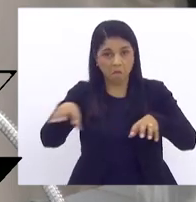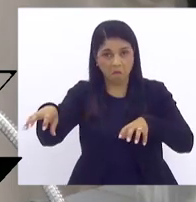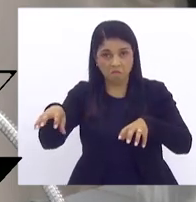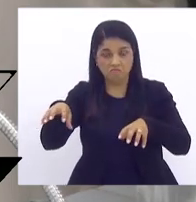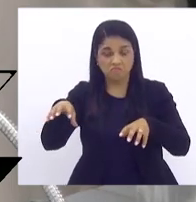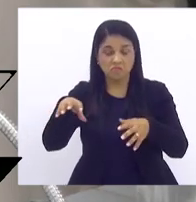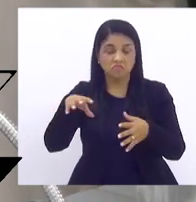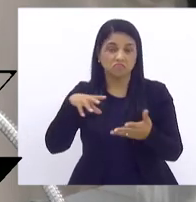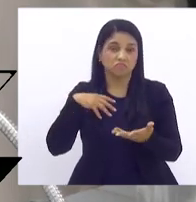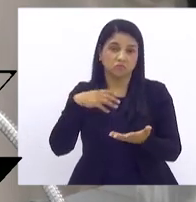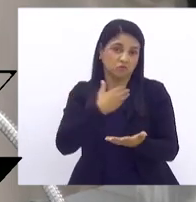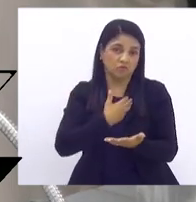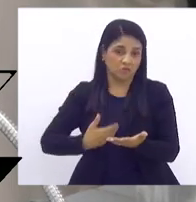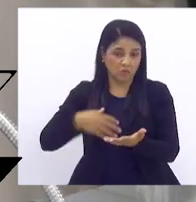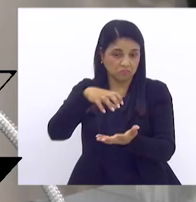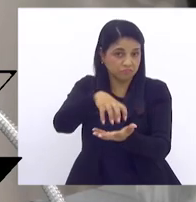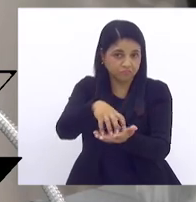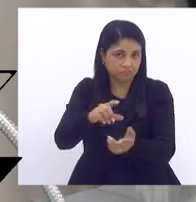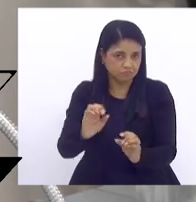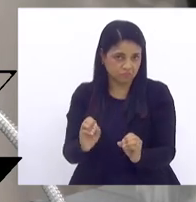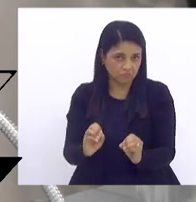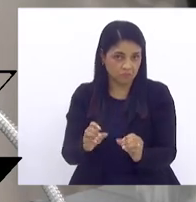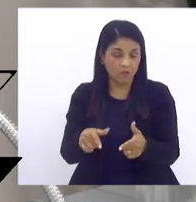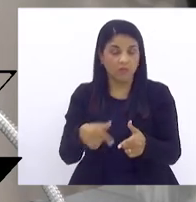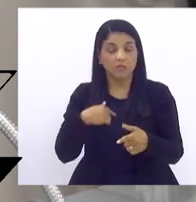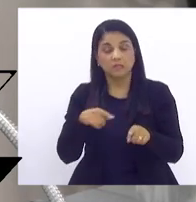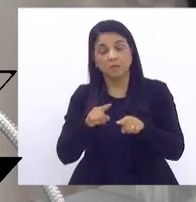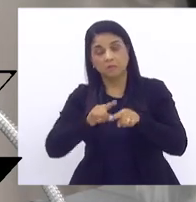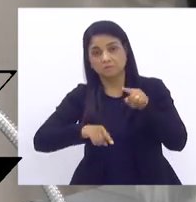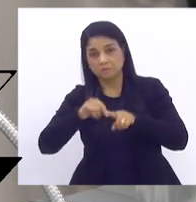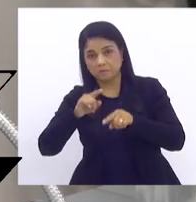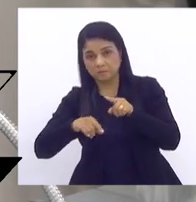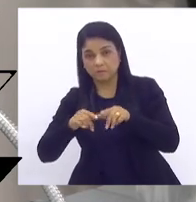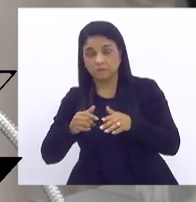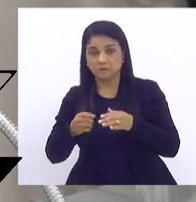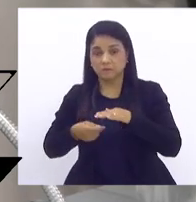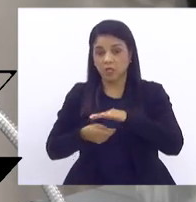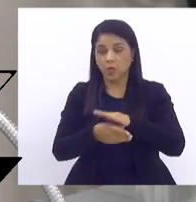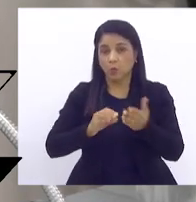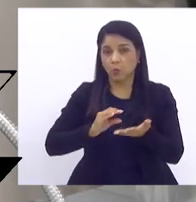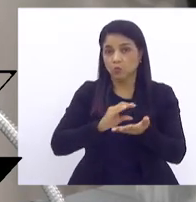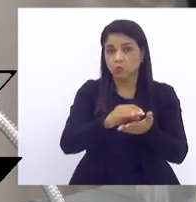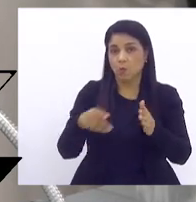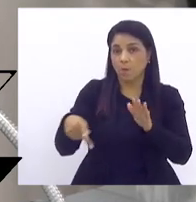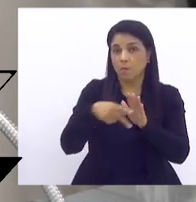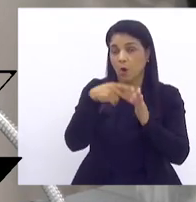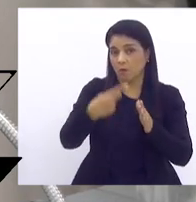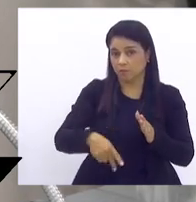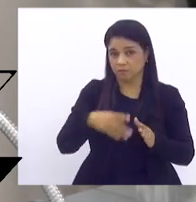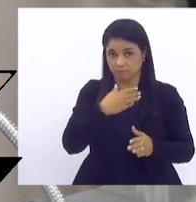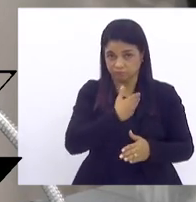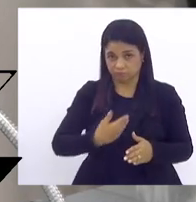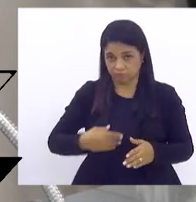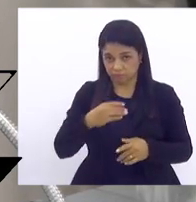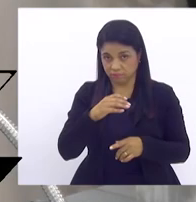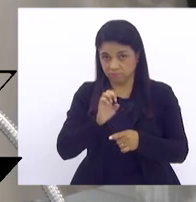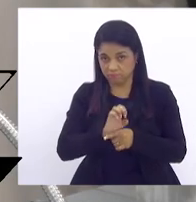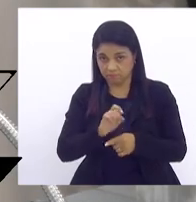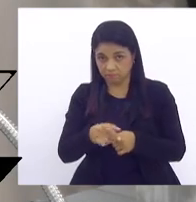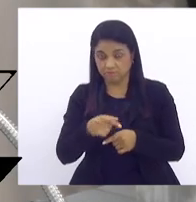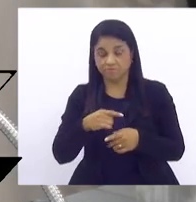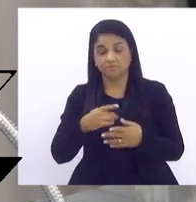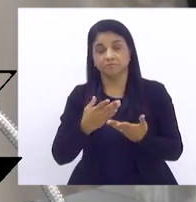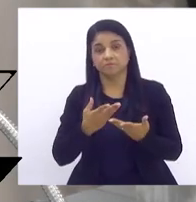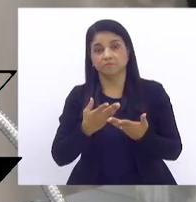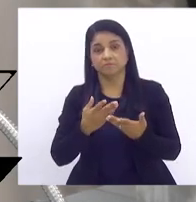governo do Estado ou de recursos próprios, que o próprio Rio Metrópole tem receita própria. Então, também supera